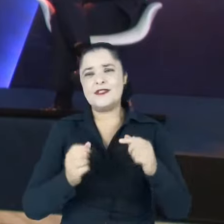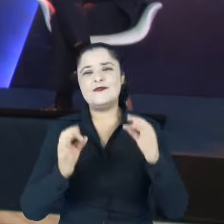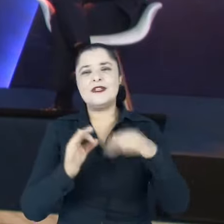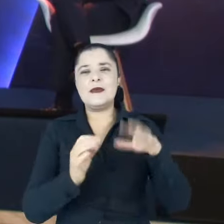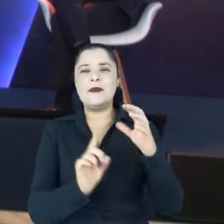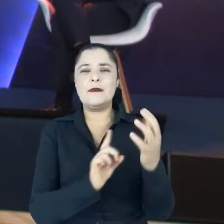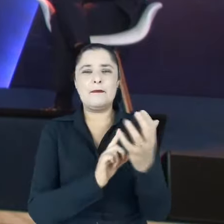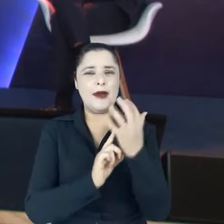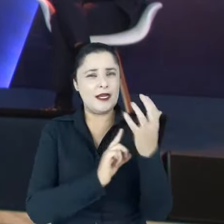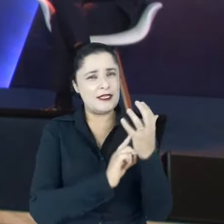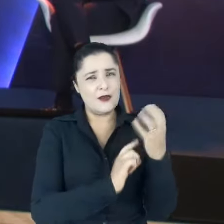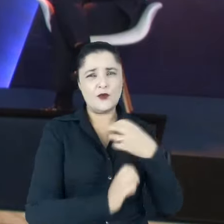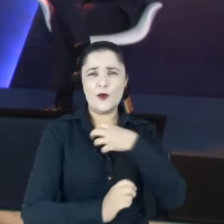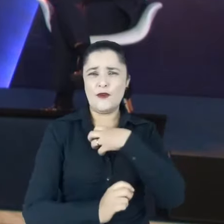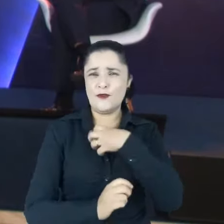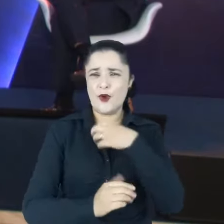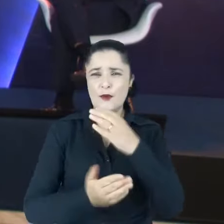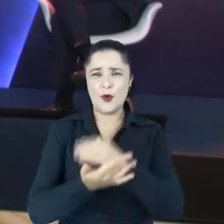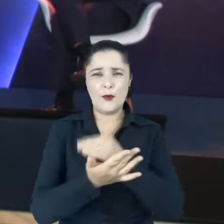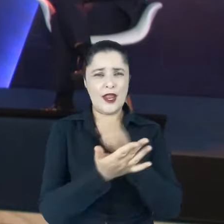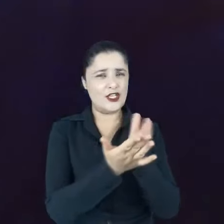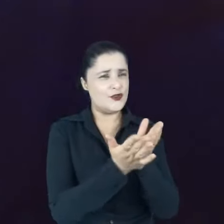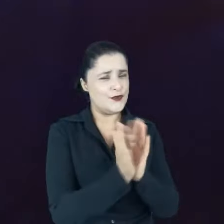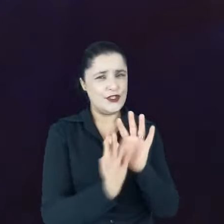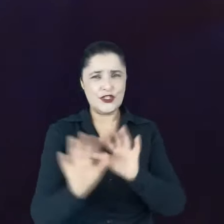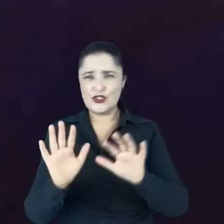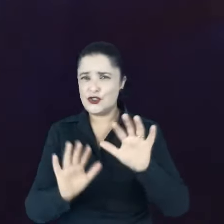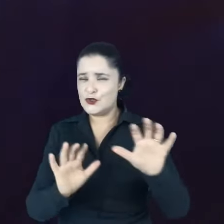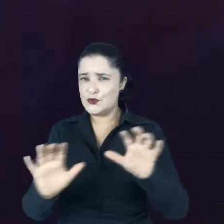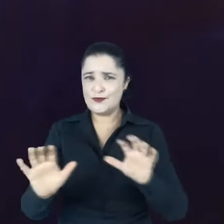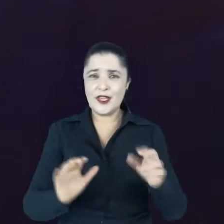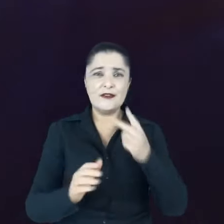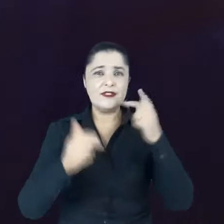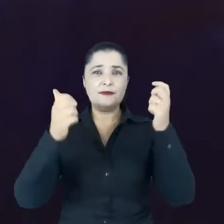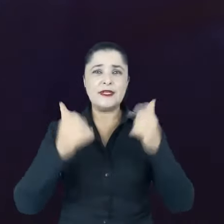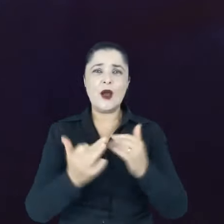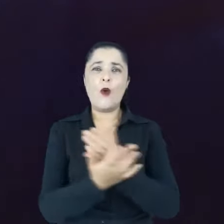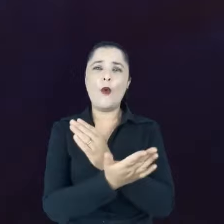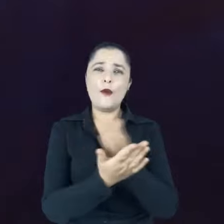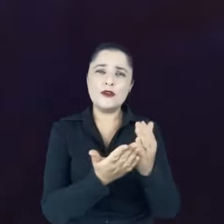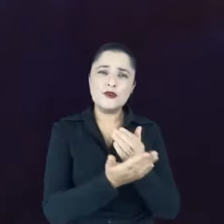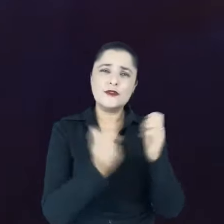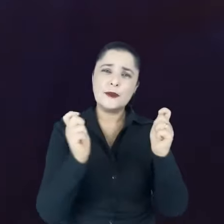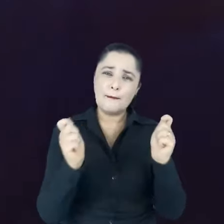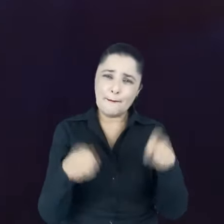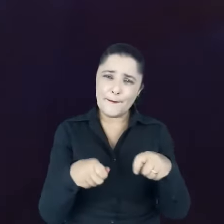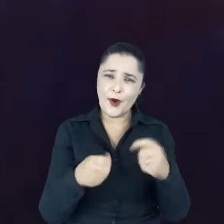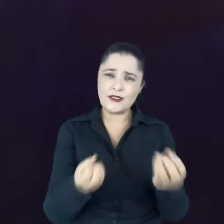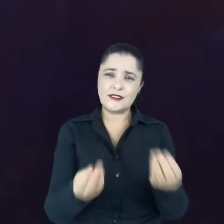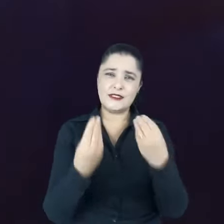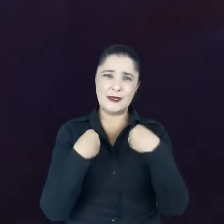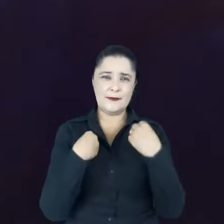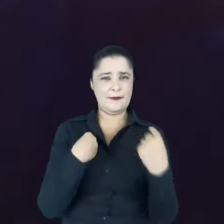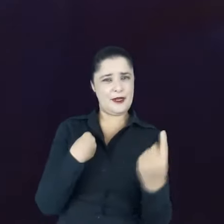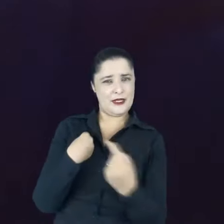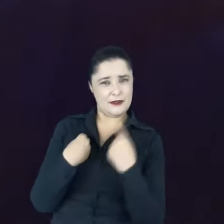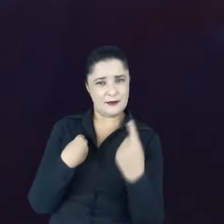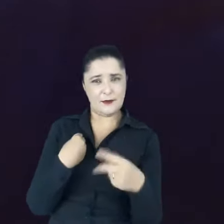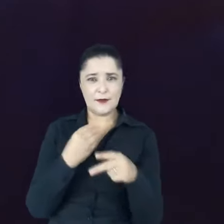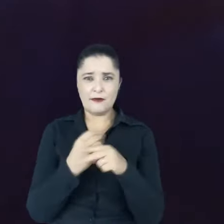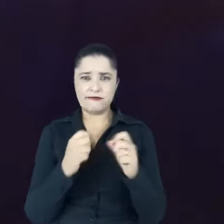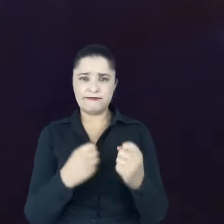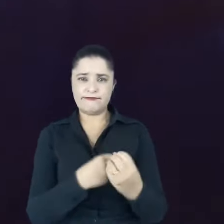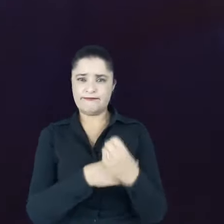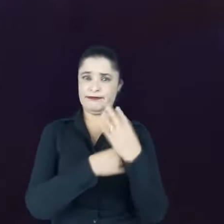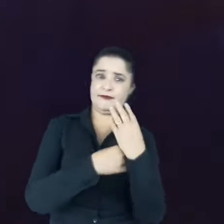como ela dividiu. Eu queria falar de algumas coisas que eu acho que podem dar para a gente esse leap e usar também